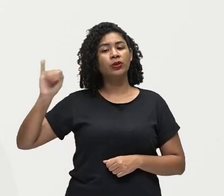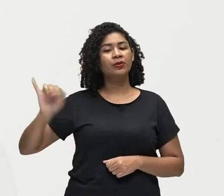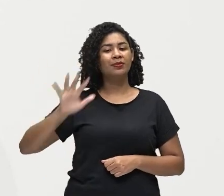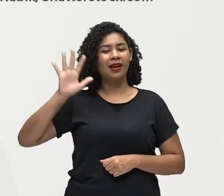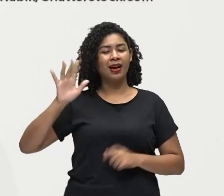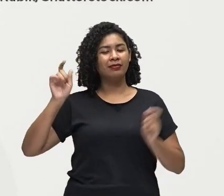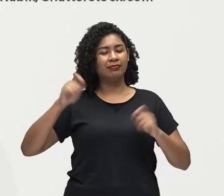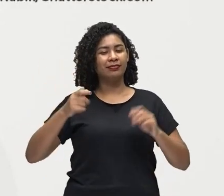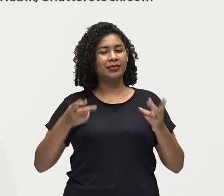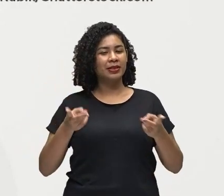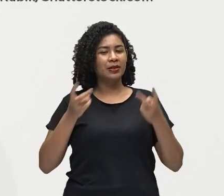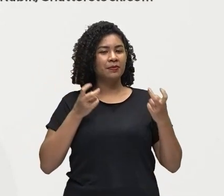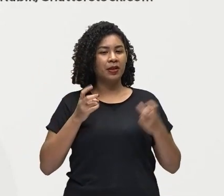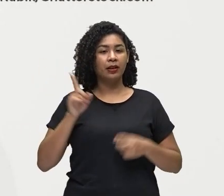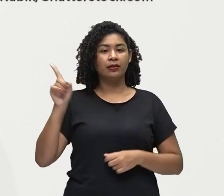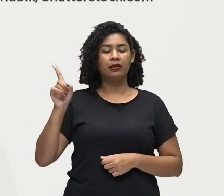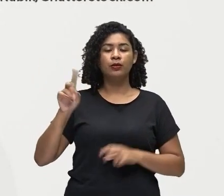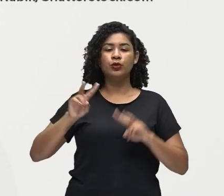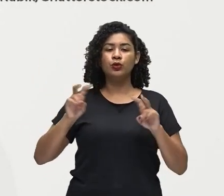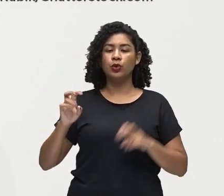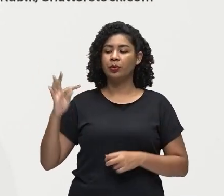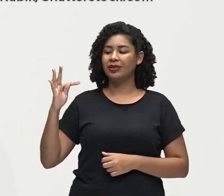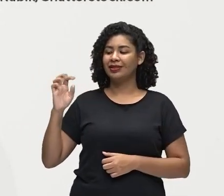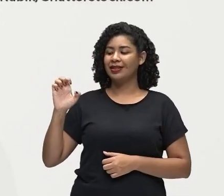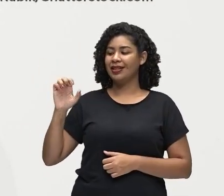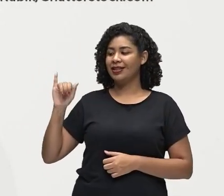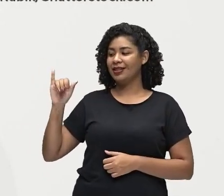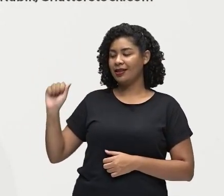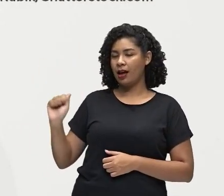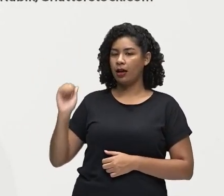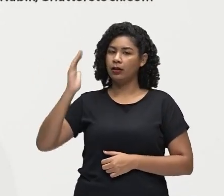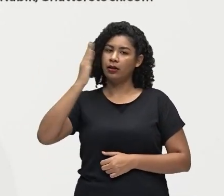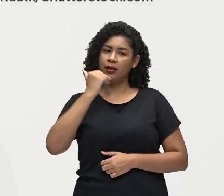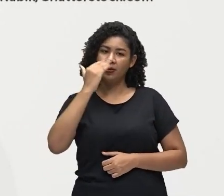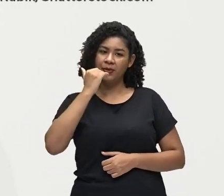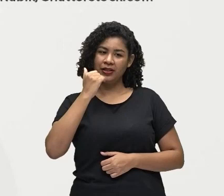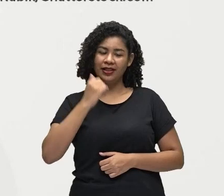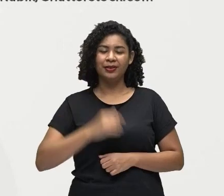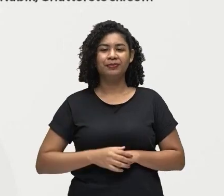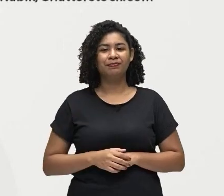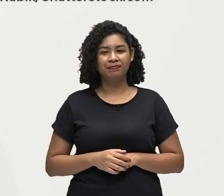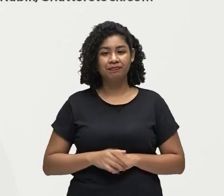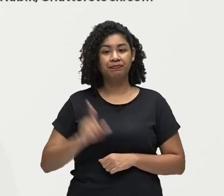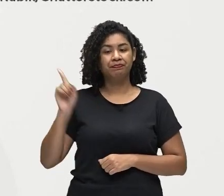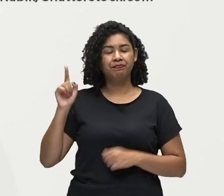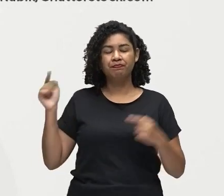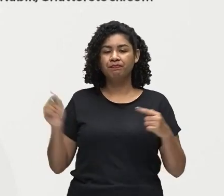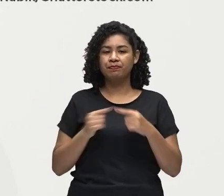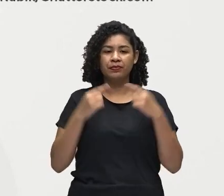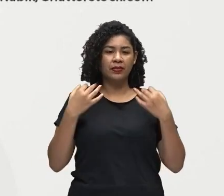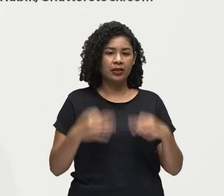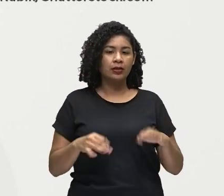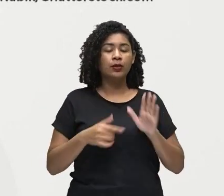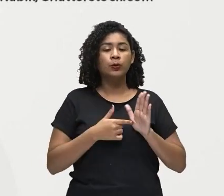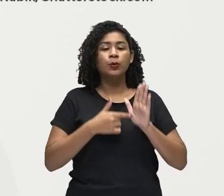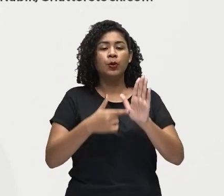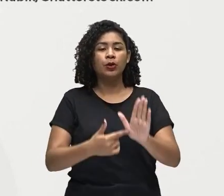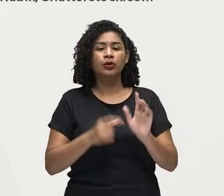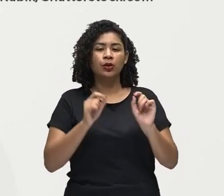pouco mais sobre as teias alimentares, né? Teia alimentar, então, é uma representação mais adequada para mostrar